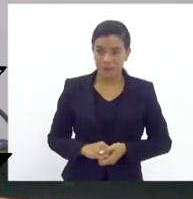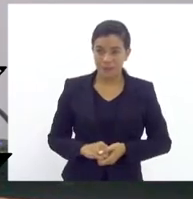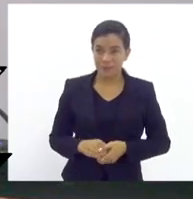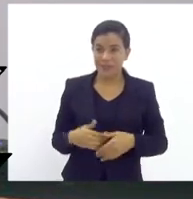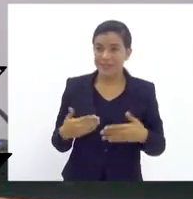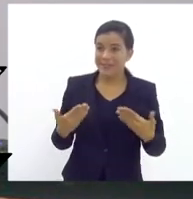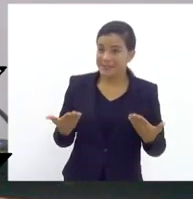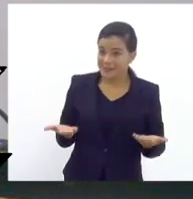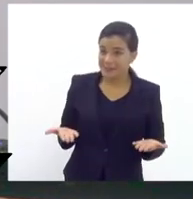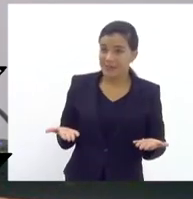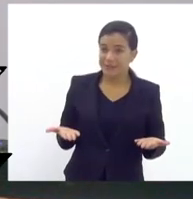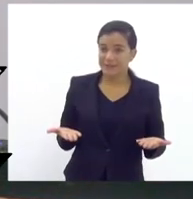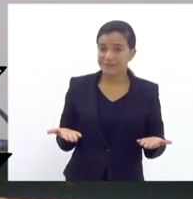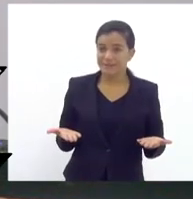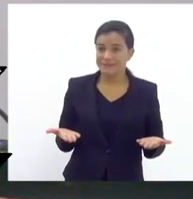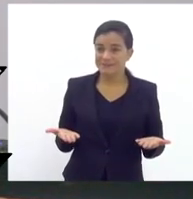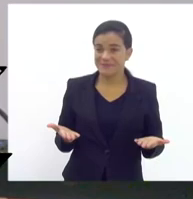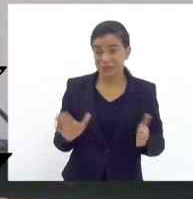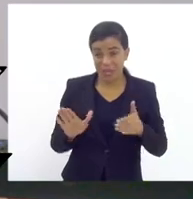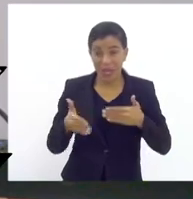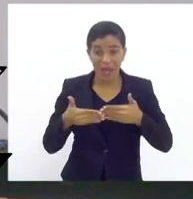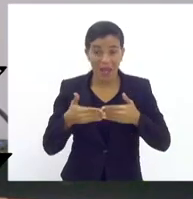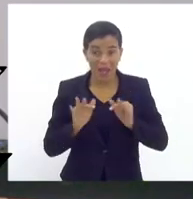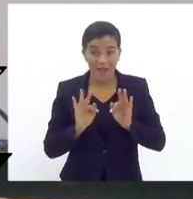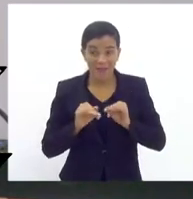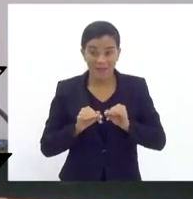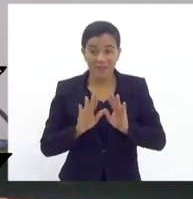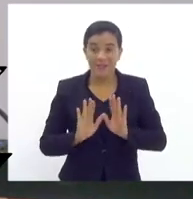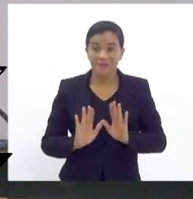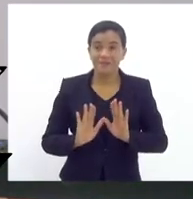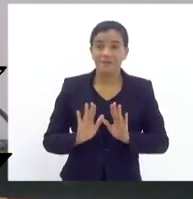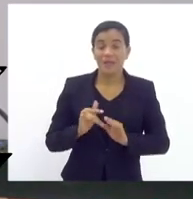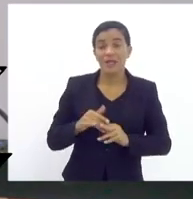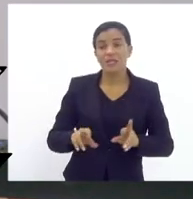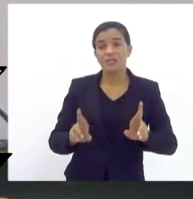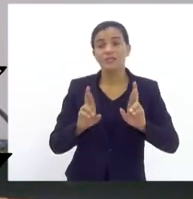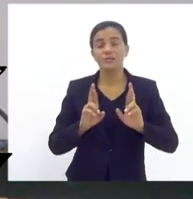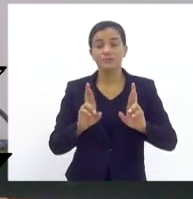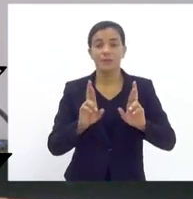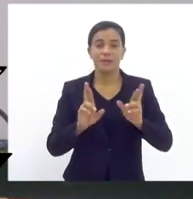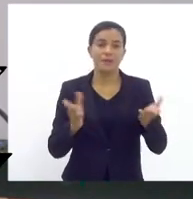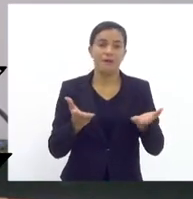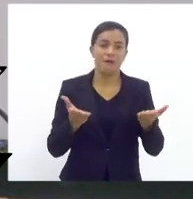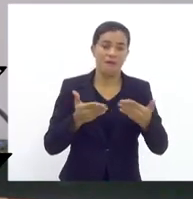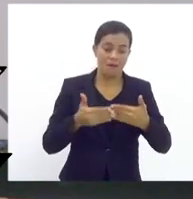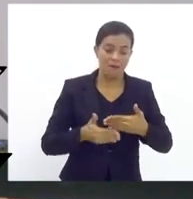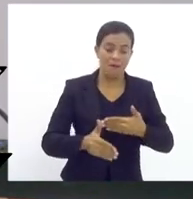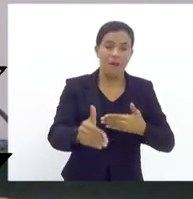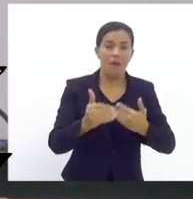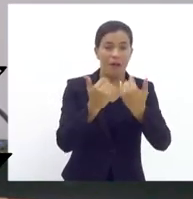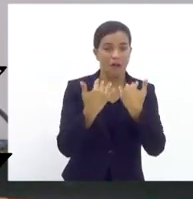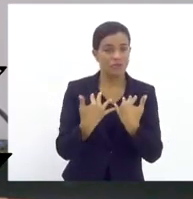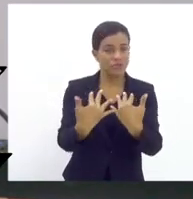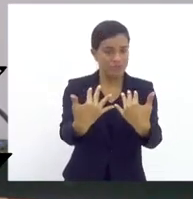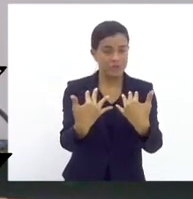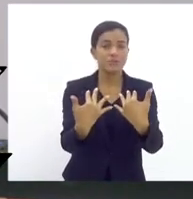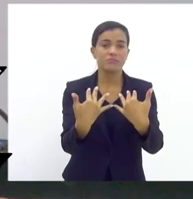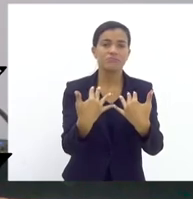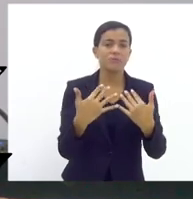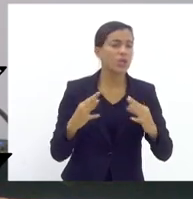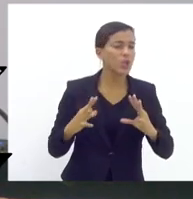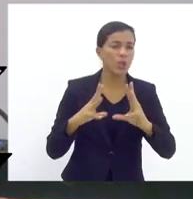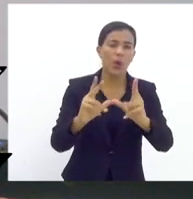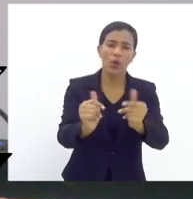então eu já vou concluir esperamos A partir dessa audiência que todas as pessoas